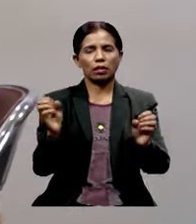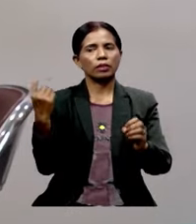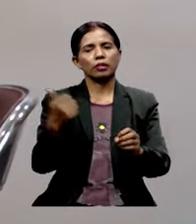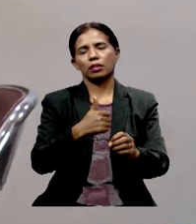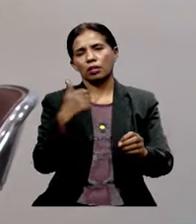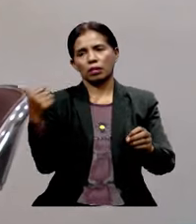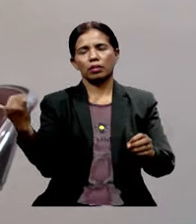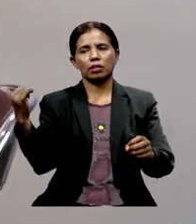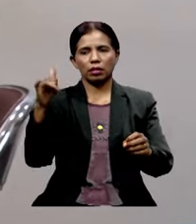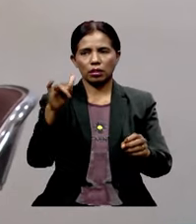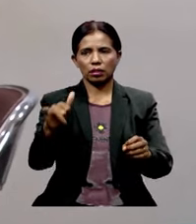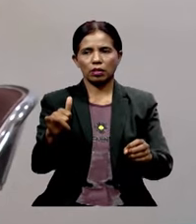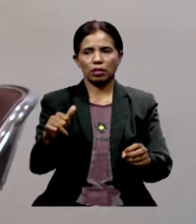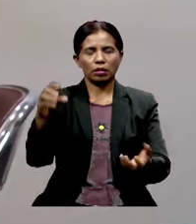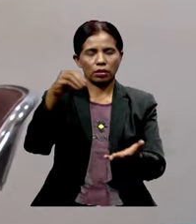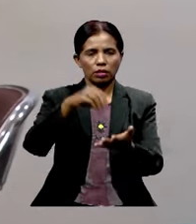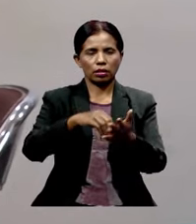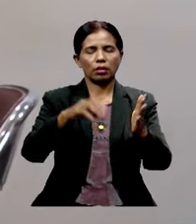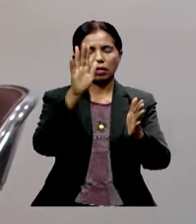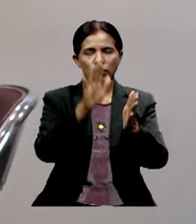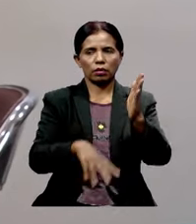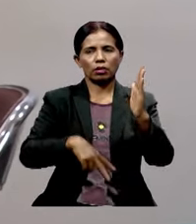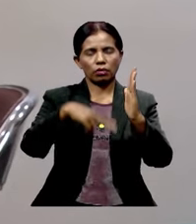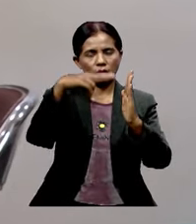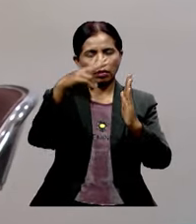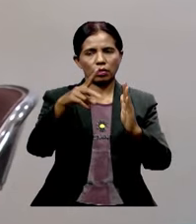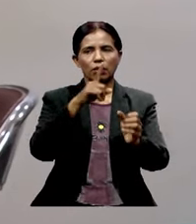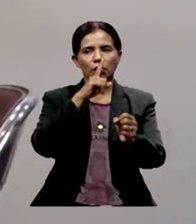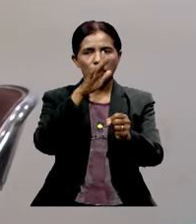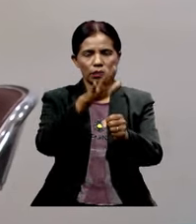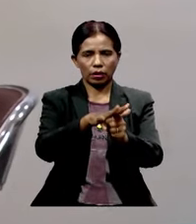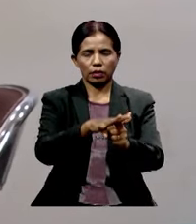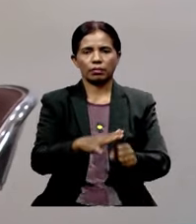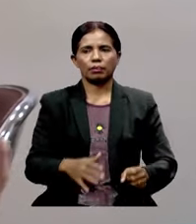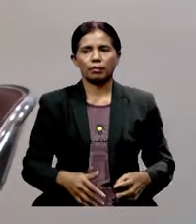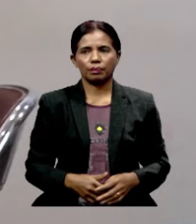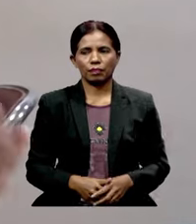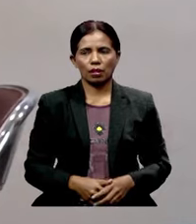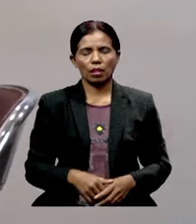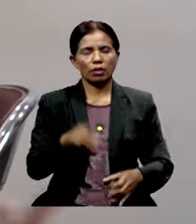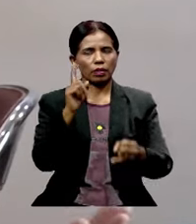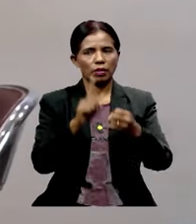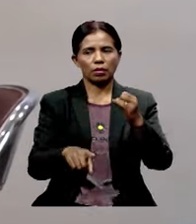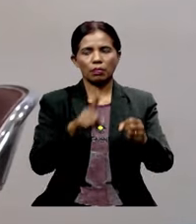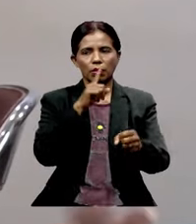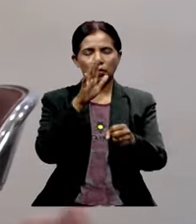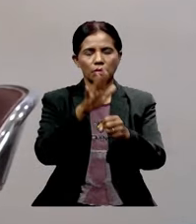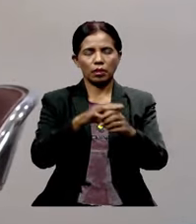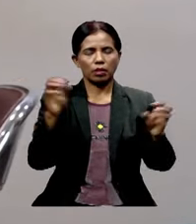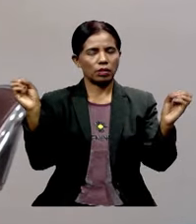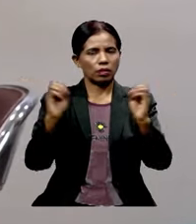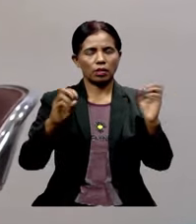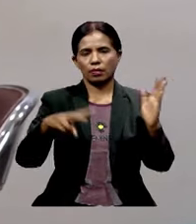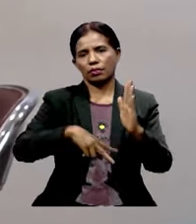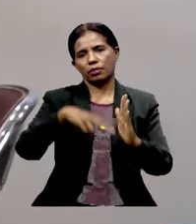recebe logo mais a tu há tudo valor actuída o juramento na raça no fim juramento mas ela lá foi embatida